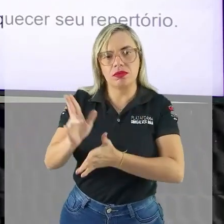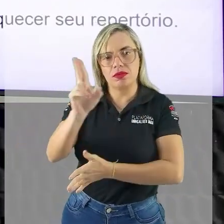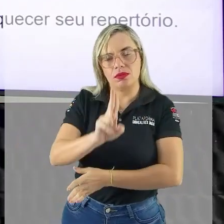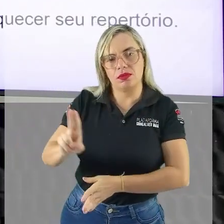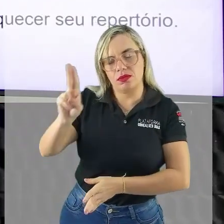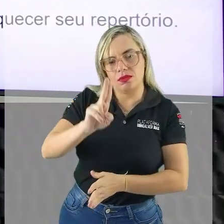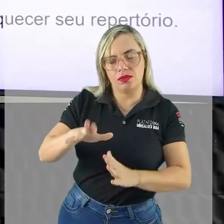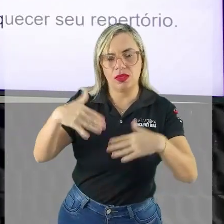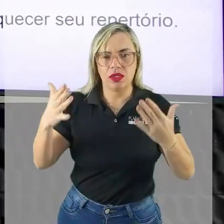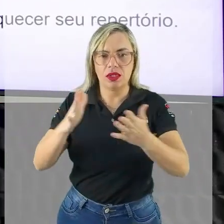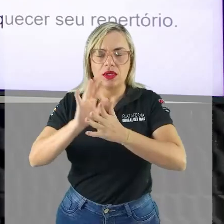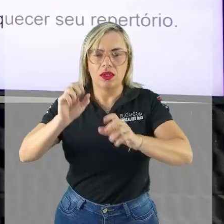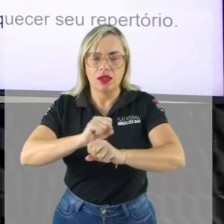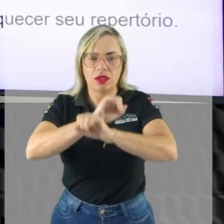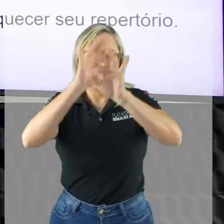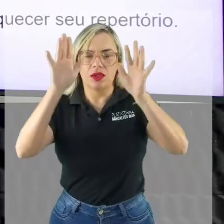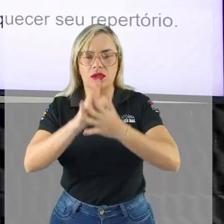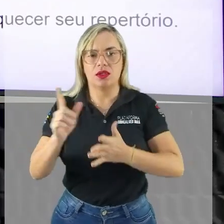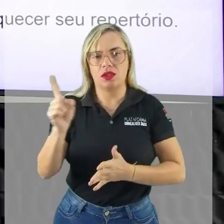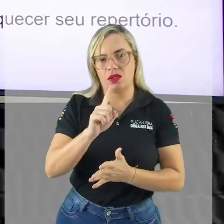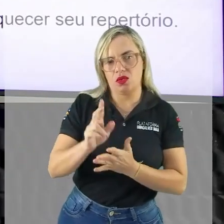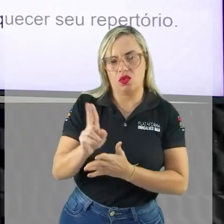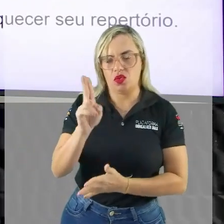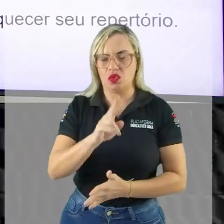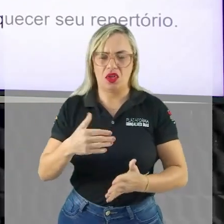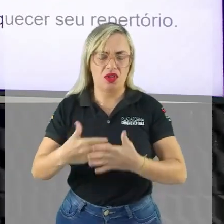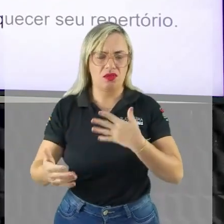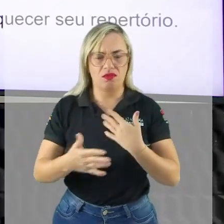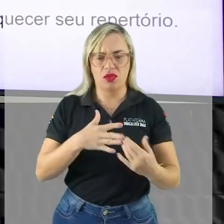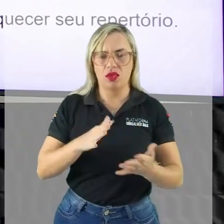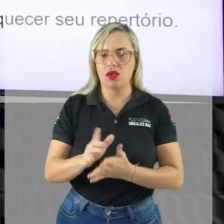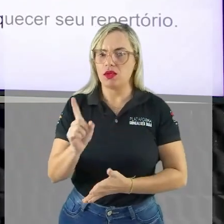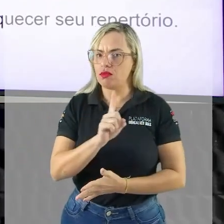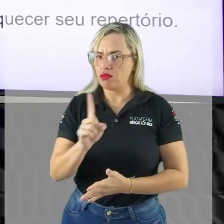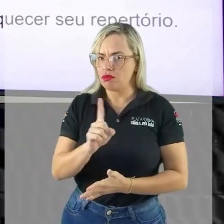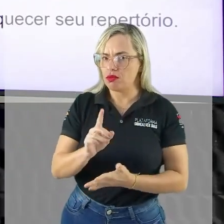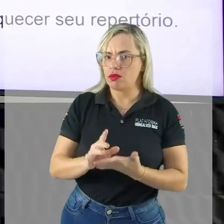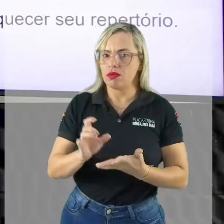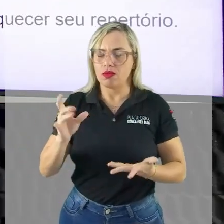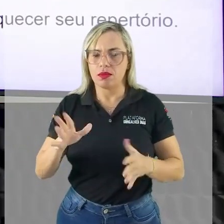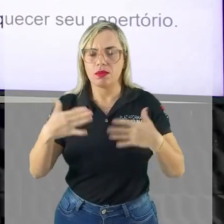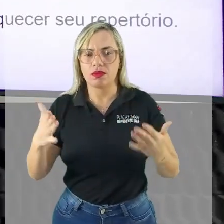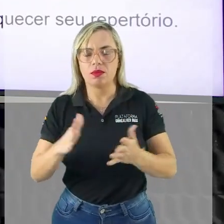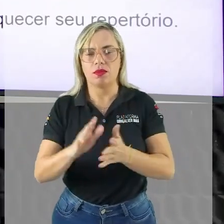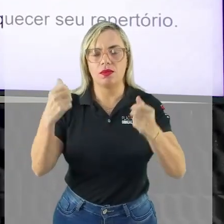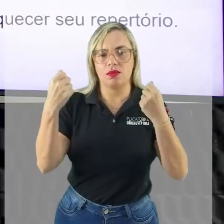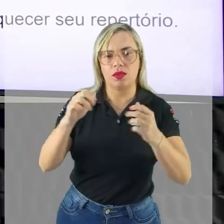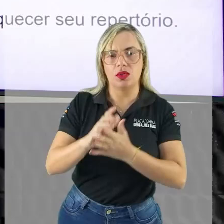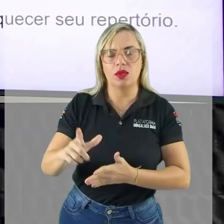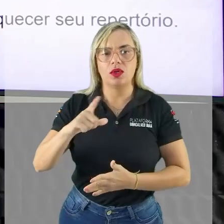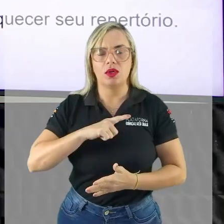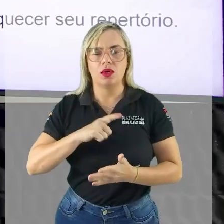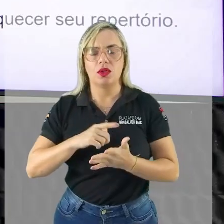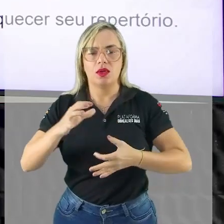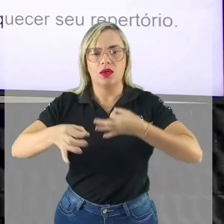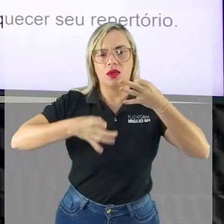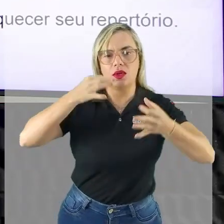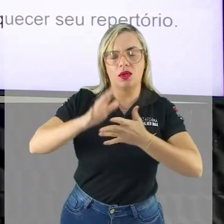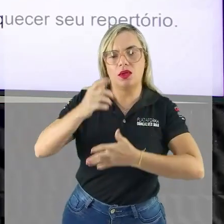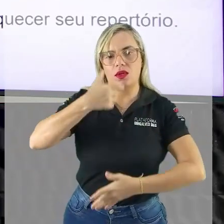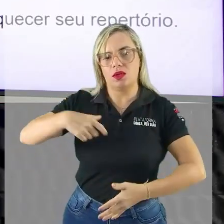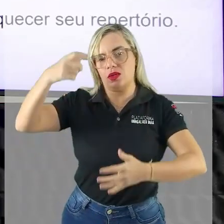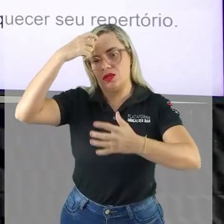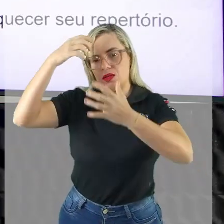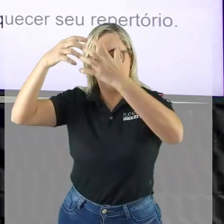utilizar. É óbvio que a gente não utiliza de qualquer maneira, não utiliza apenas por utilizar. A gente tem que ter um olhar crítico,